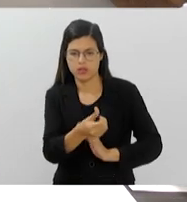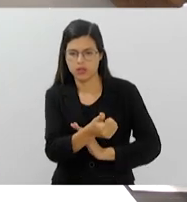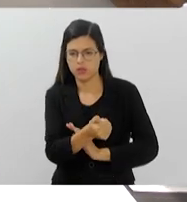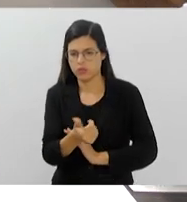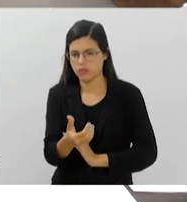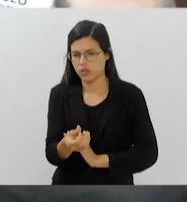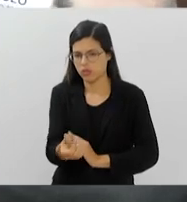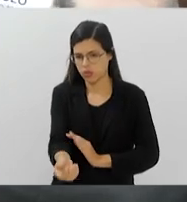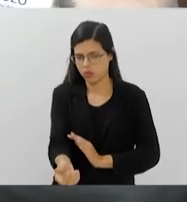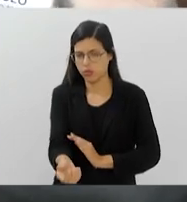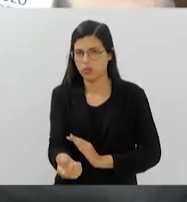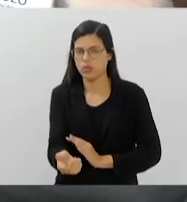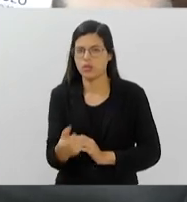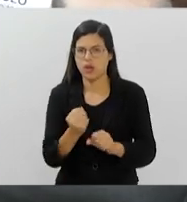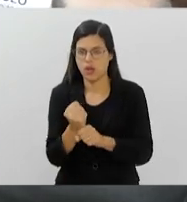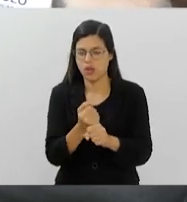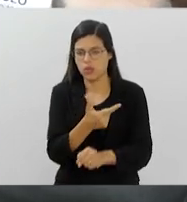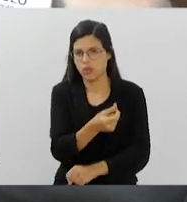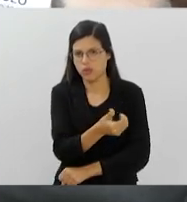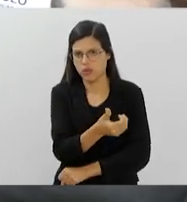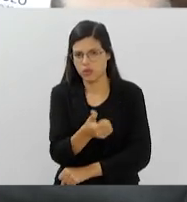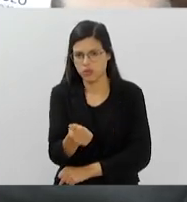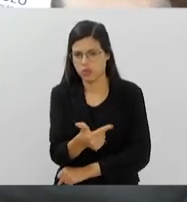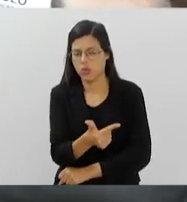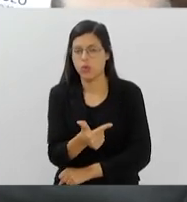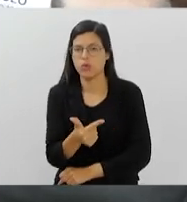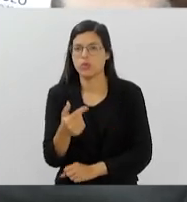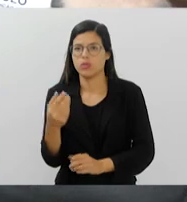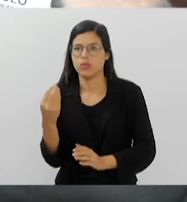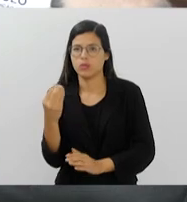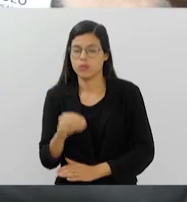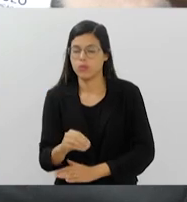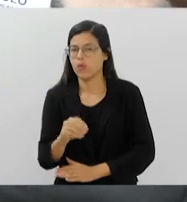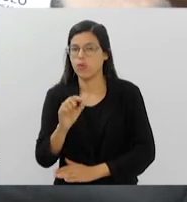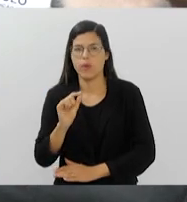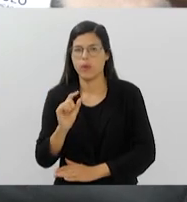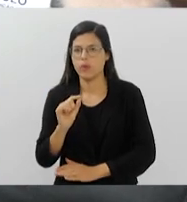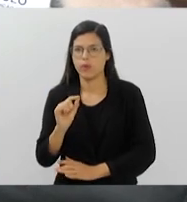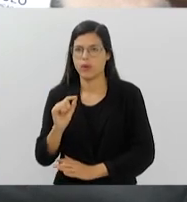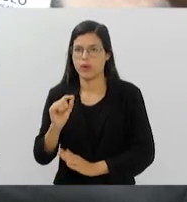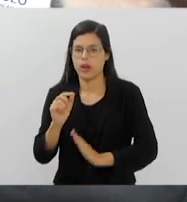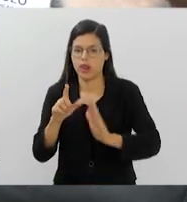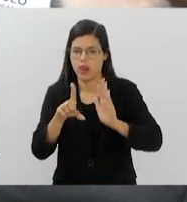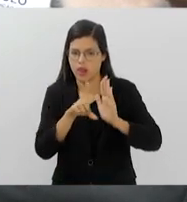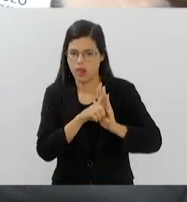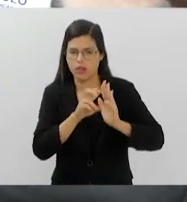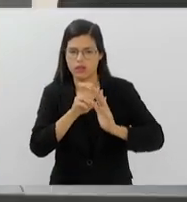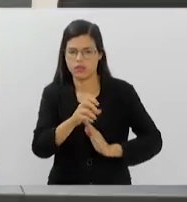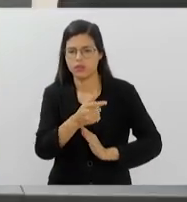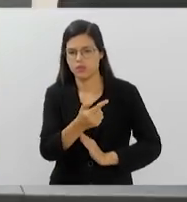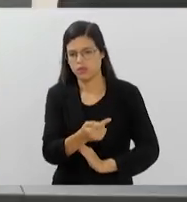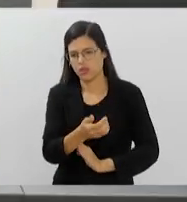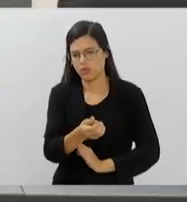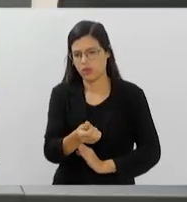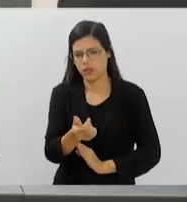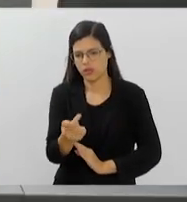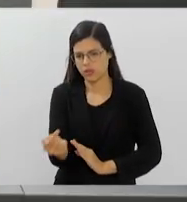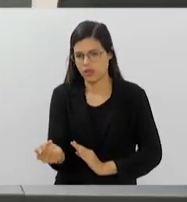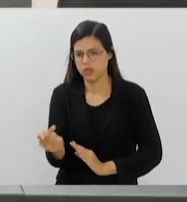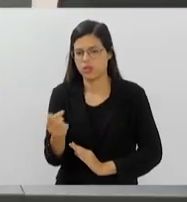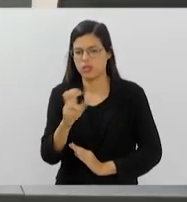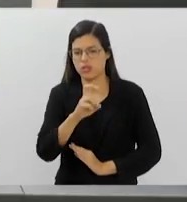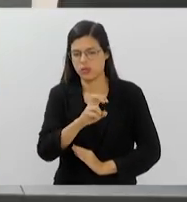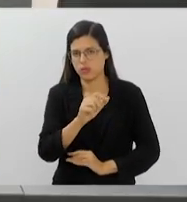2012, que antecipa a implementação da majoração vencimental estabelecida pelas leis